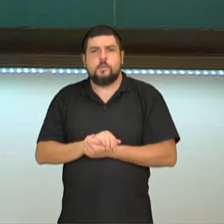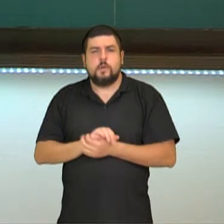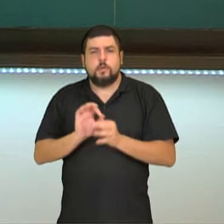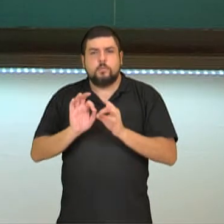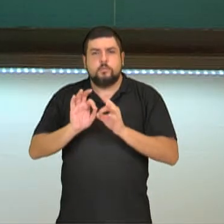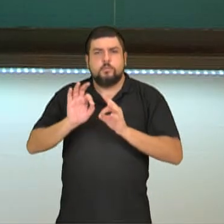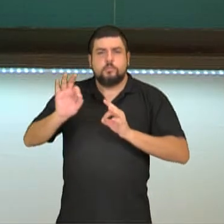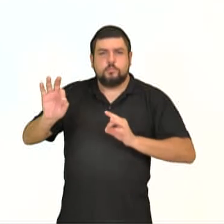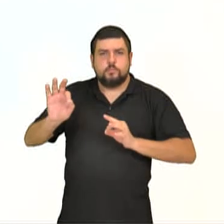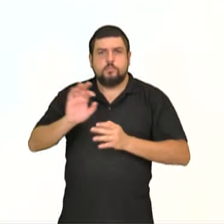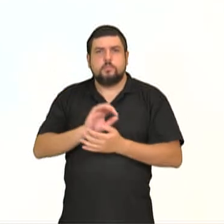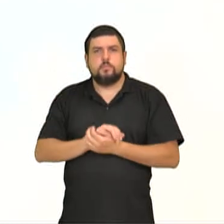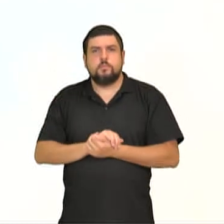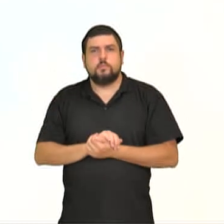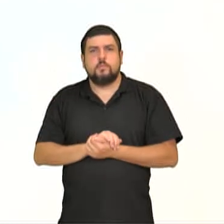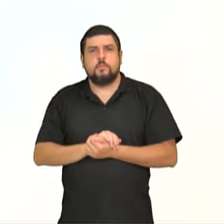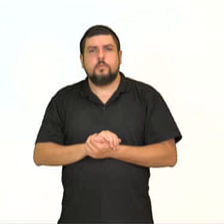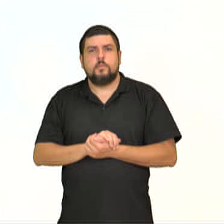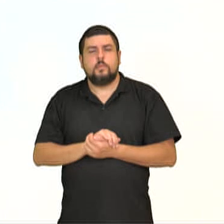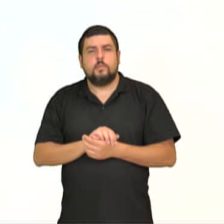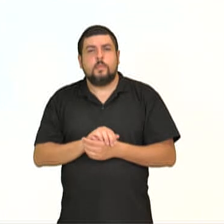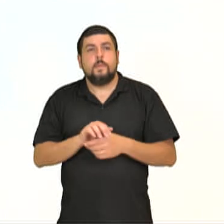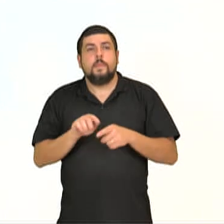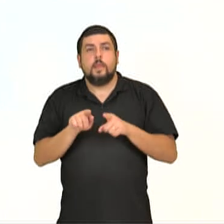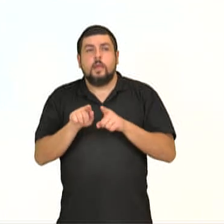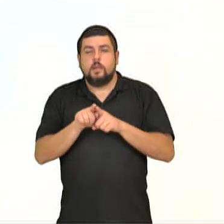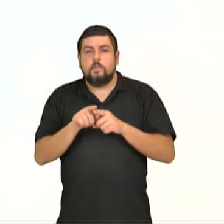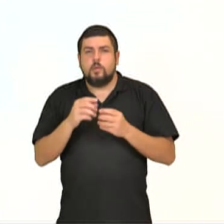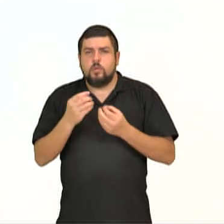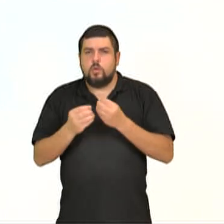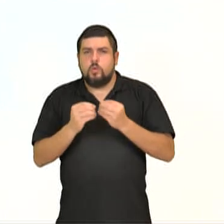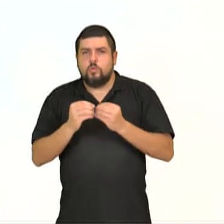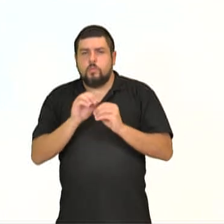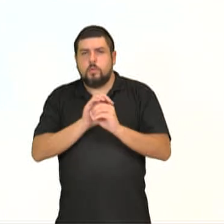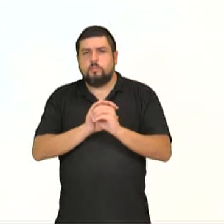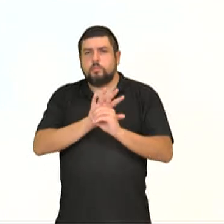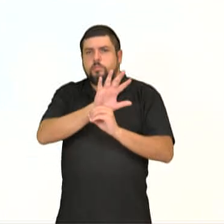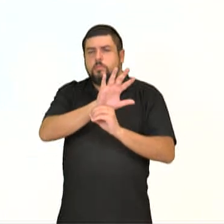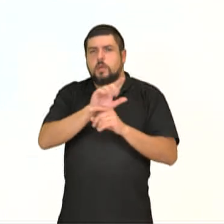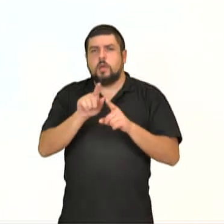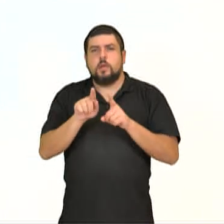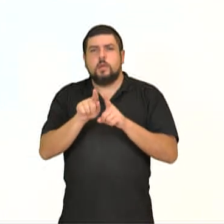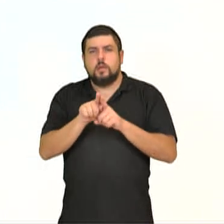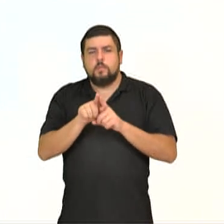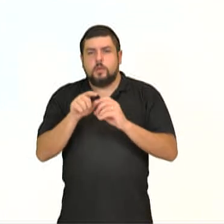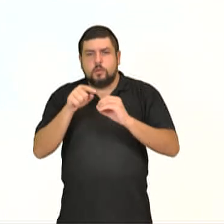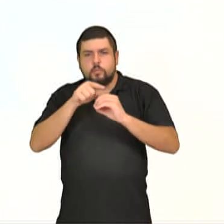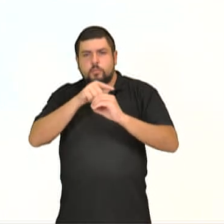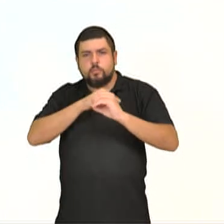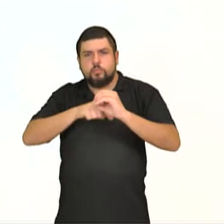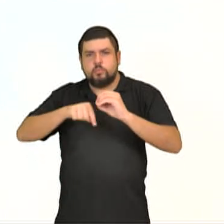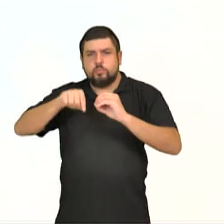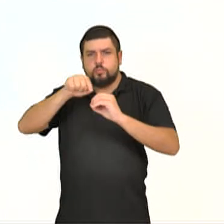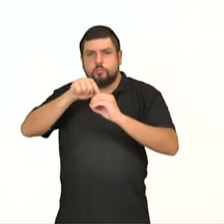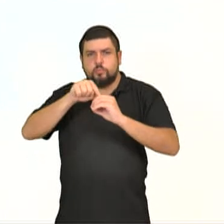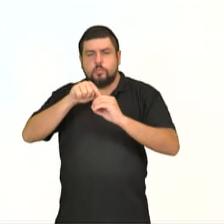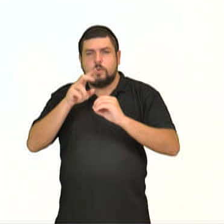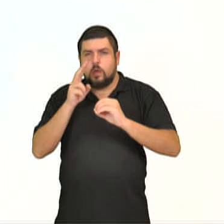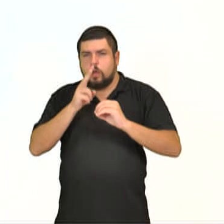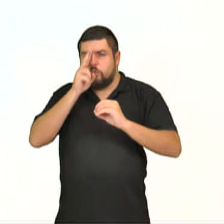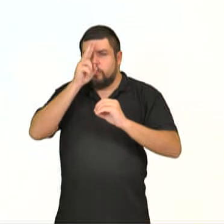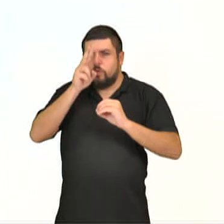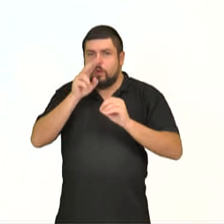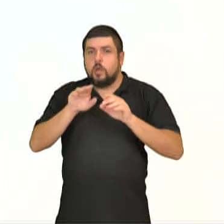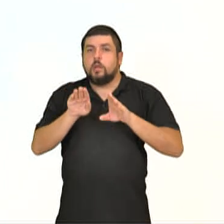Ok? Também esse campo elétrico, que é colombiano também, também ele é esférico e, como a força, ele também depende